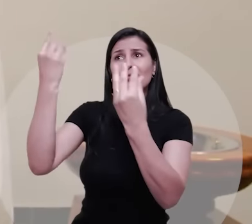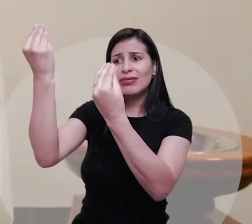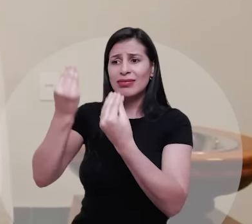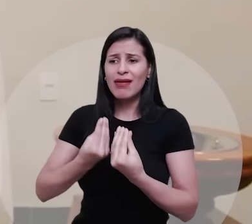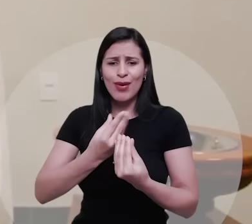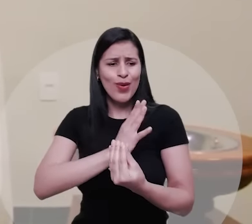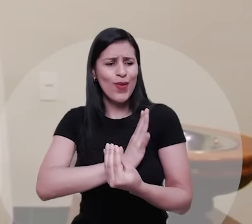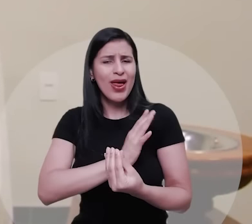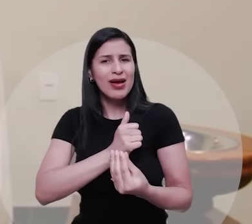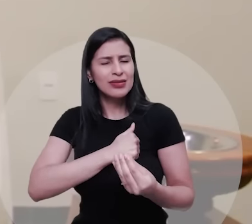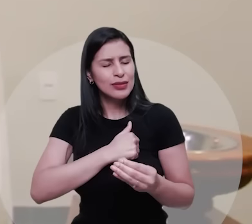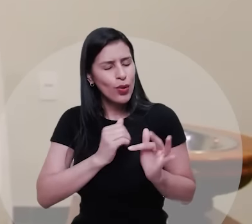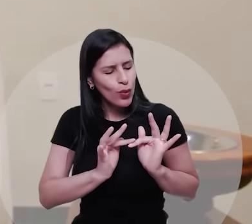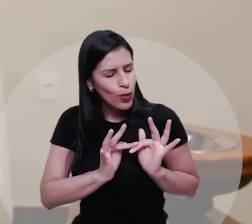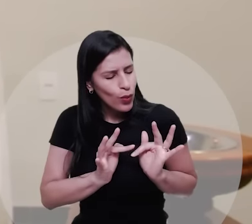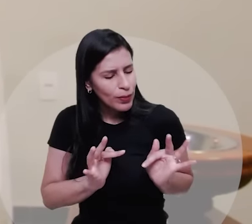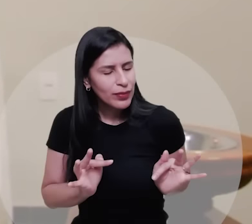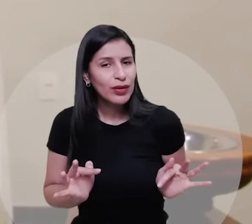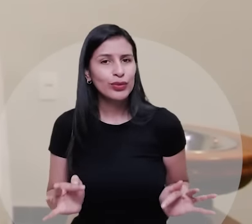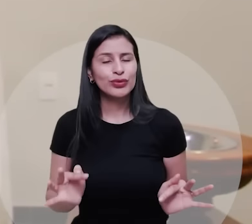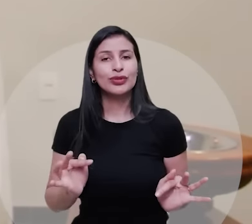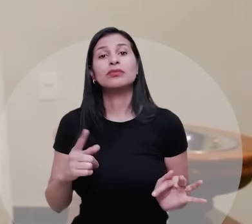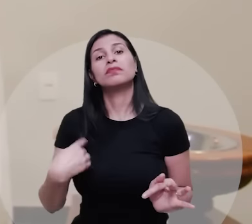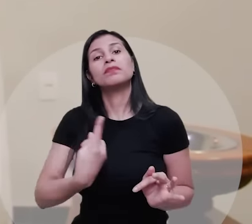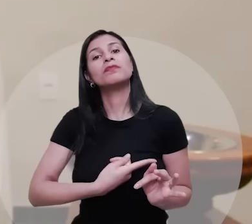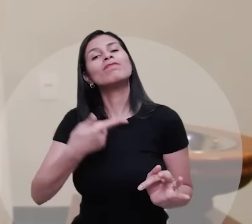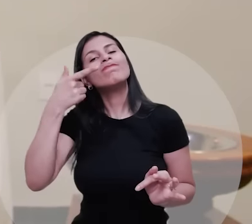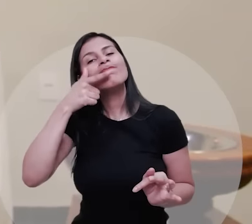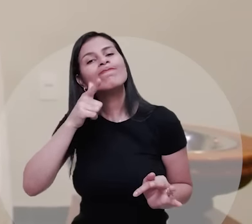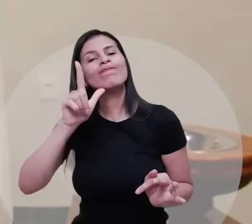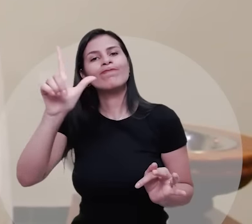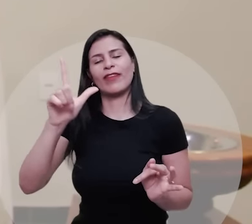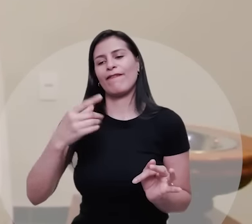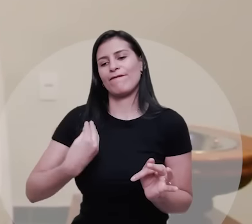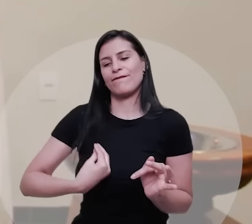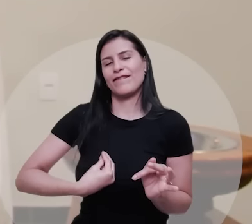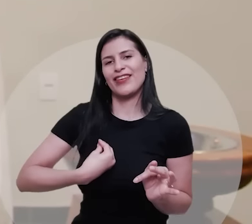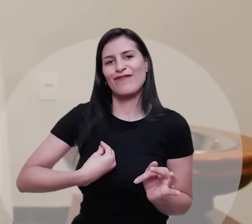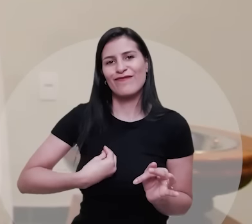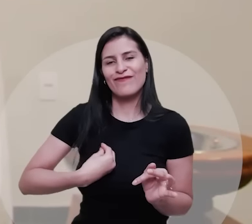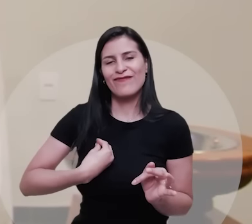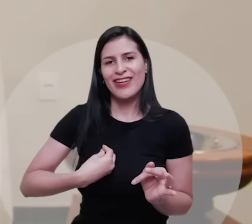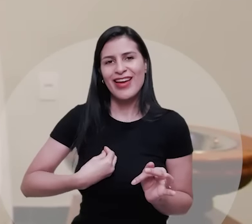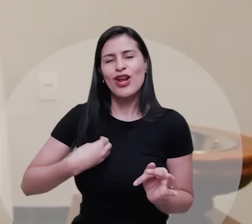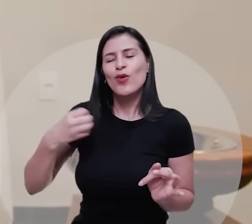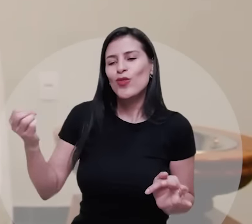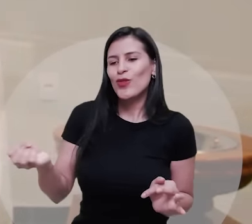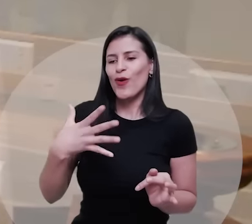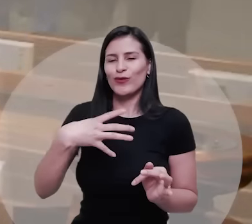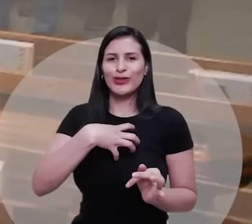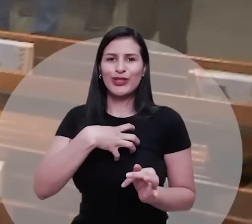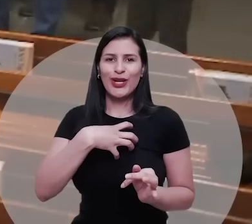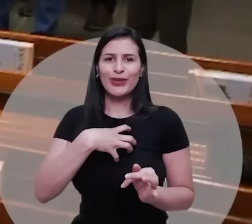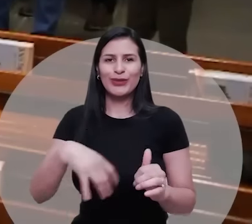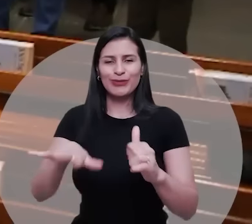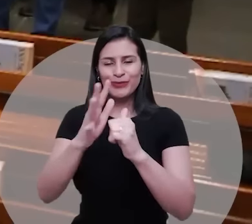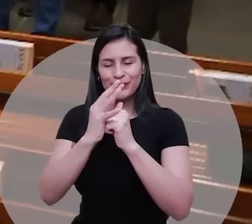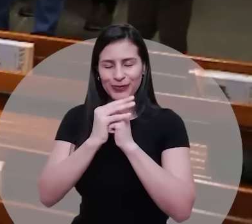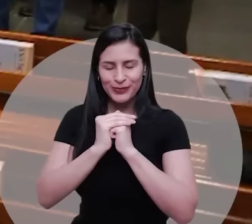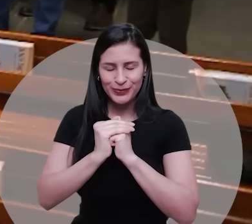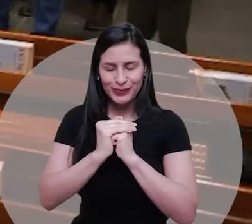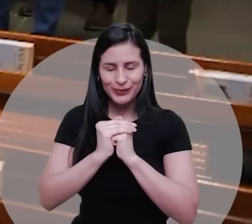e disposto para viver essa nova realidade em nossas vidas. Amém.